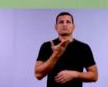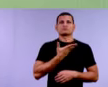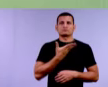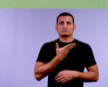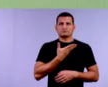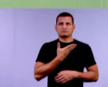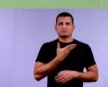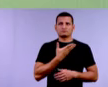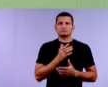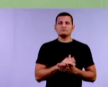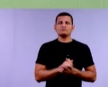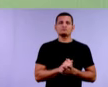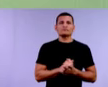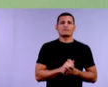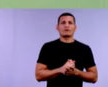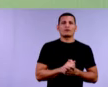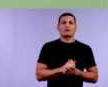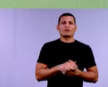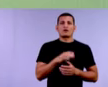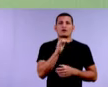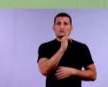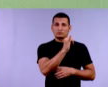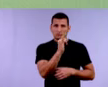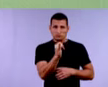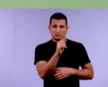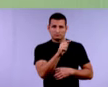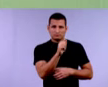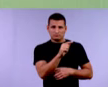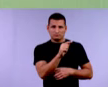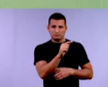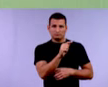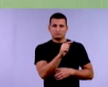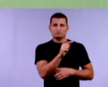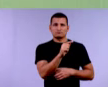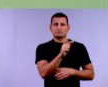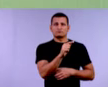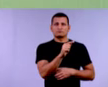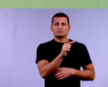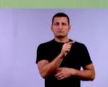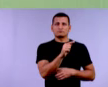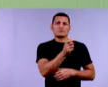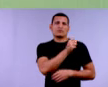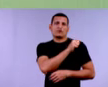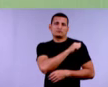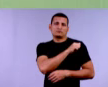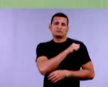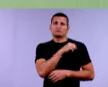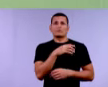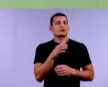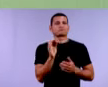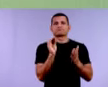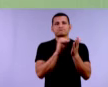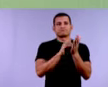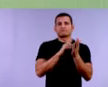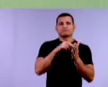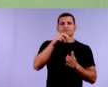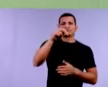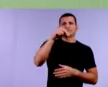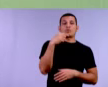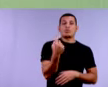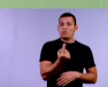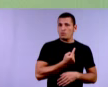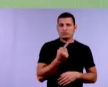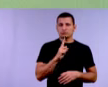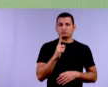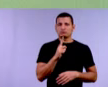tutora e os alunos. Não cabe o nós aí, né, professor? Porque o eu não está presente. Não. Então são